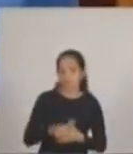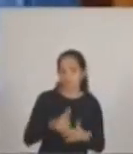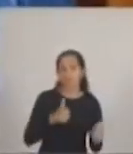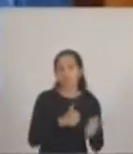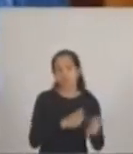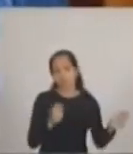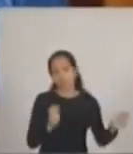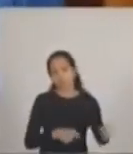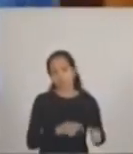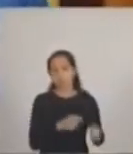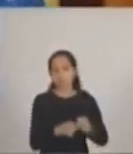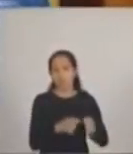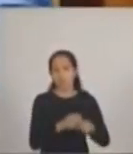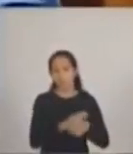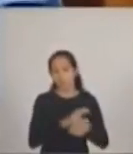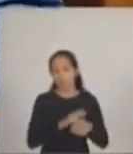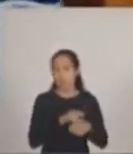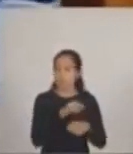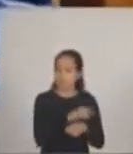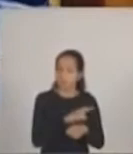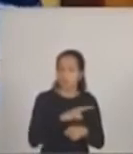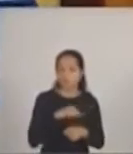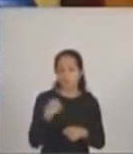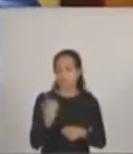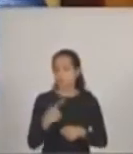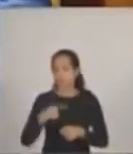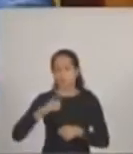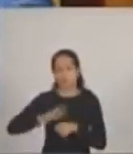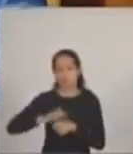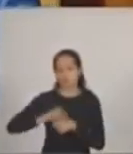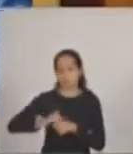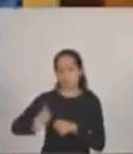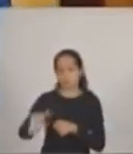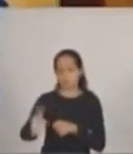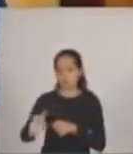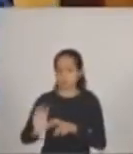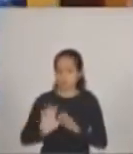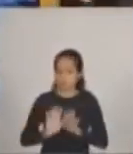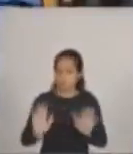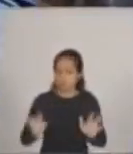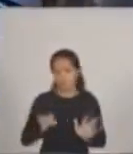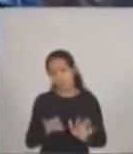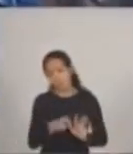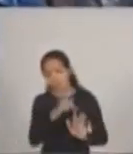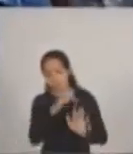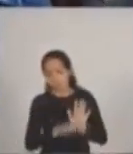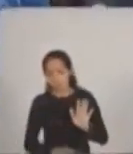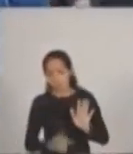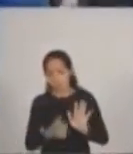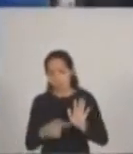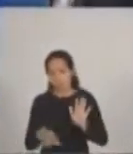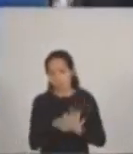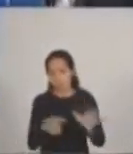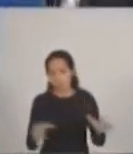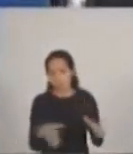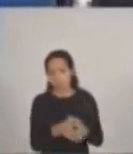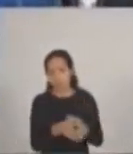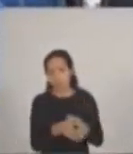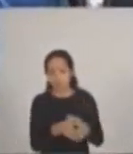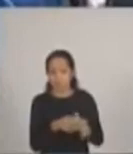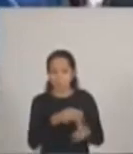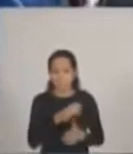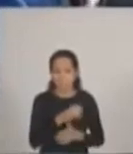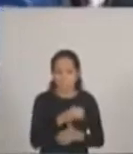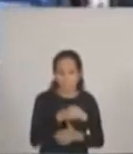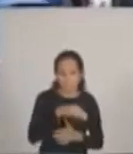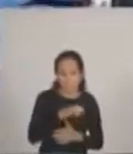para fazer controle de constitucionalidade. Não é a gente que tem essa competência. Mas se o parecer não fosse na comissão e fosse na comissão de mérito, apesar de não ter,